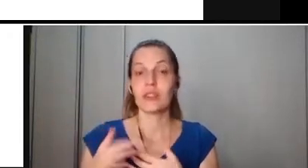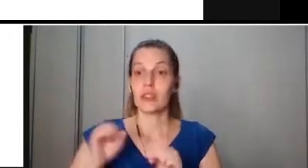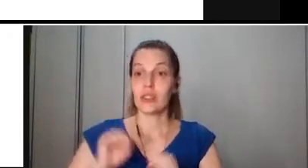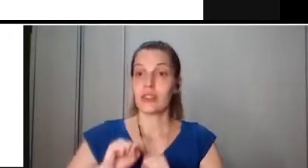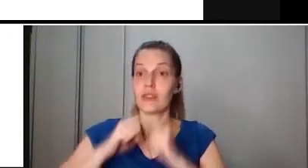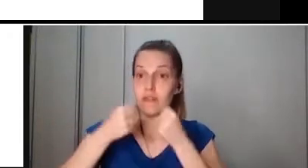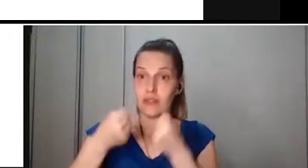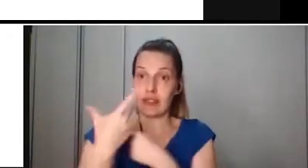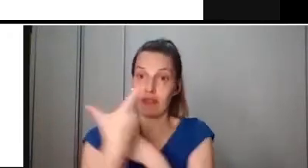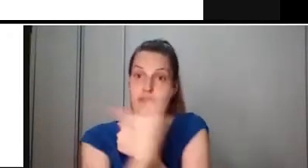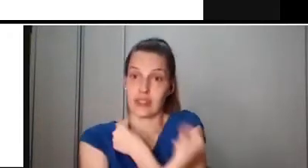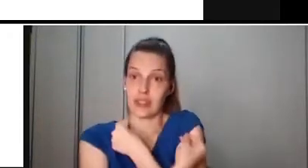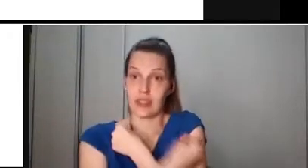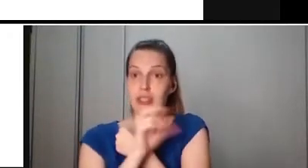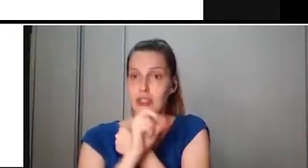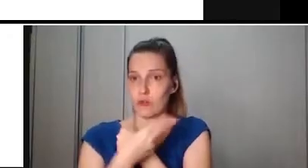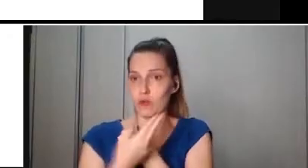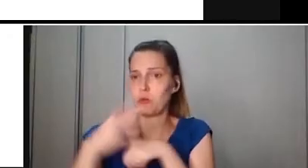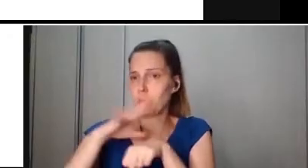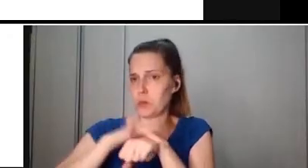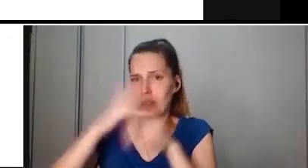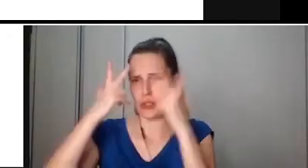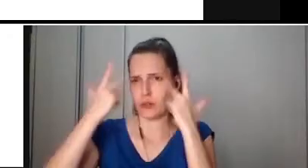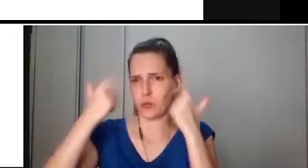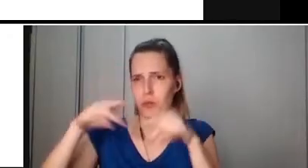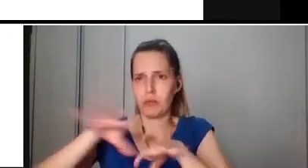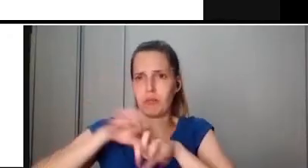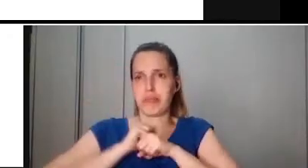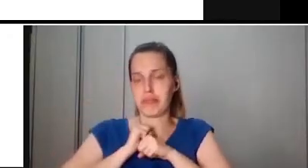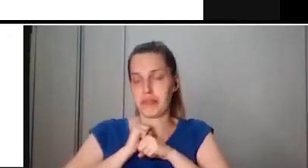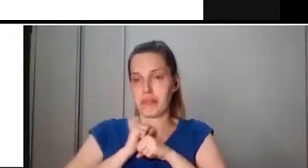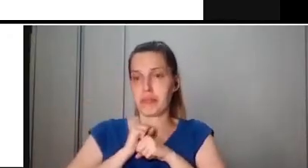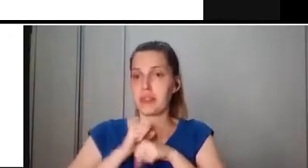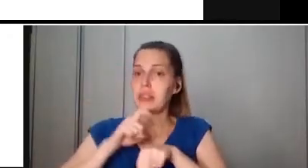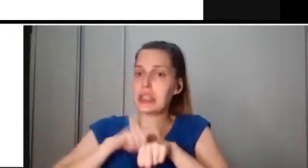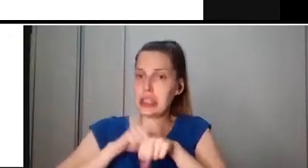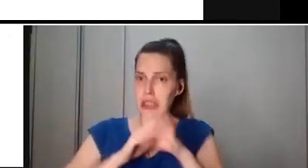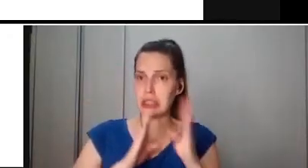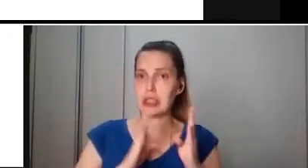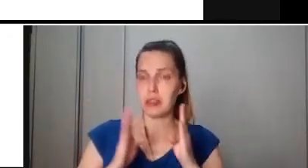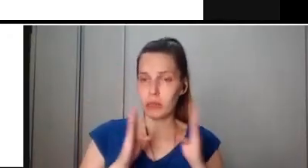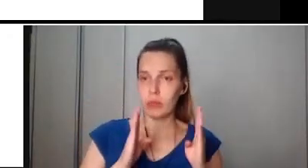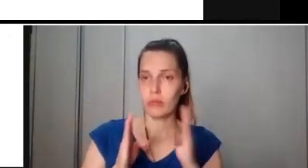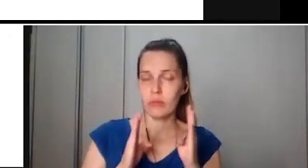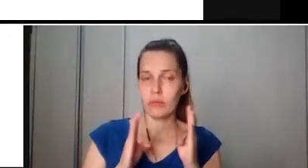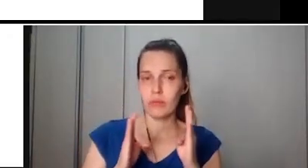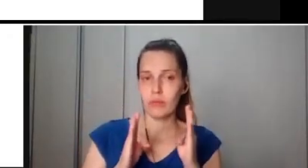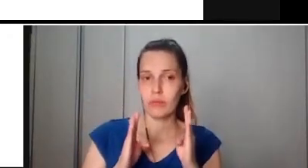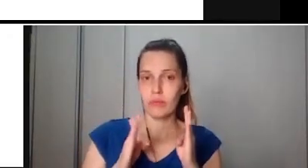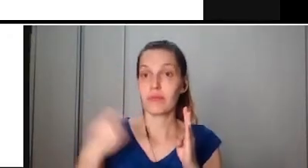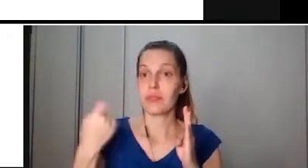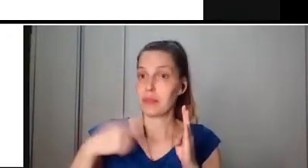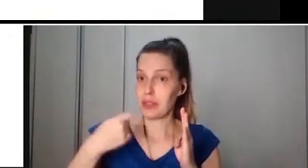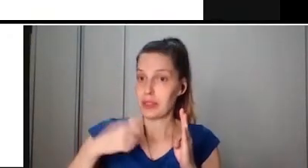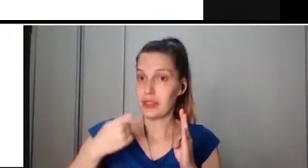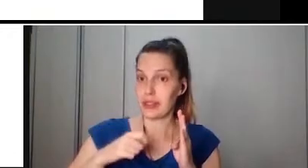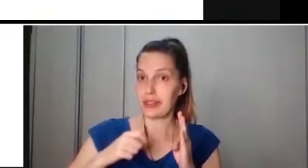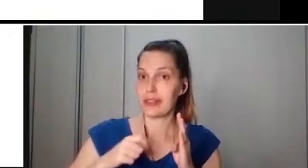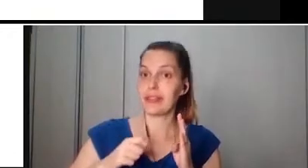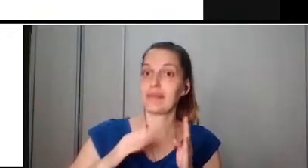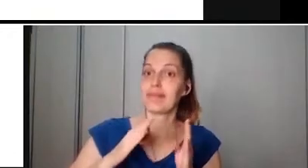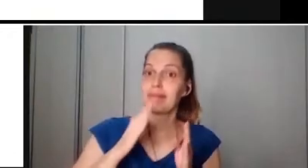pela vacina ou pela infecção natural, seria só temporária, teria então a necessidade de reforço vacinal